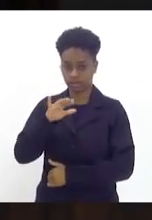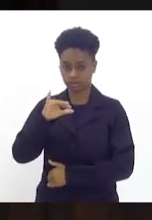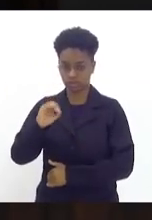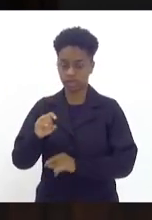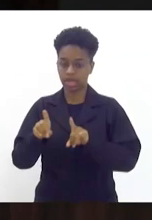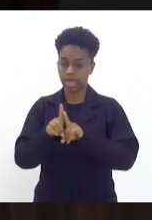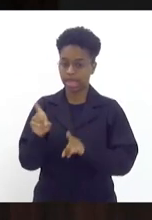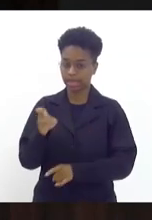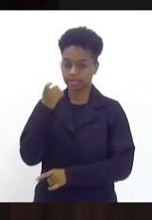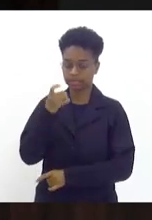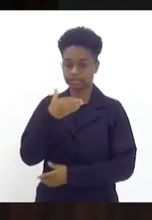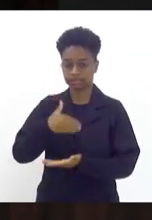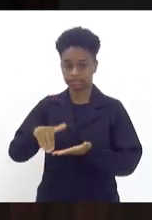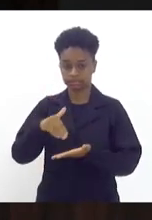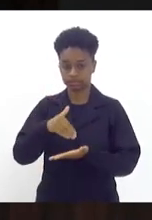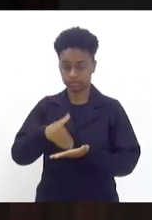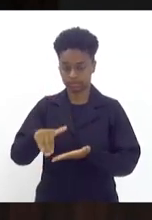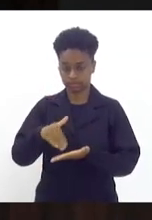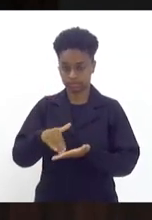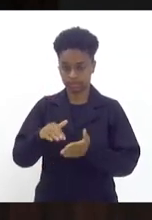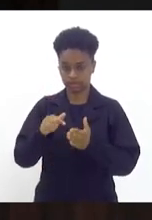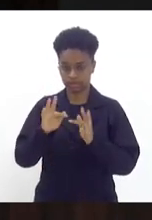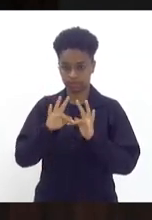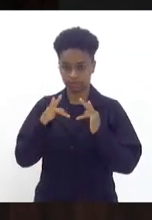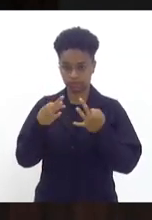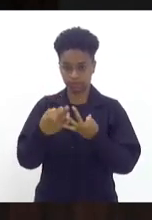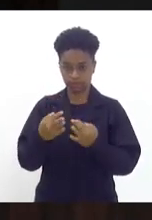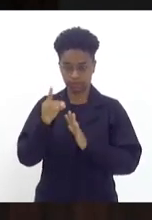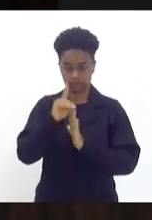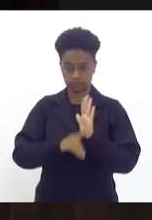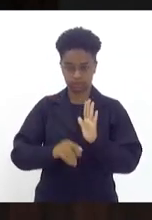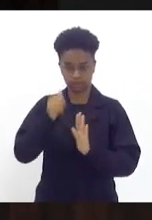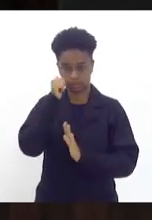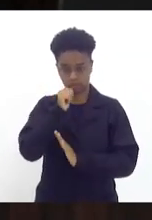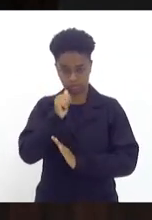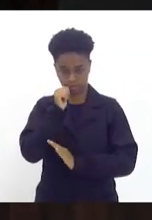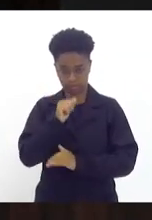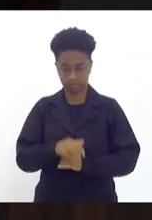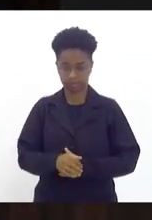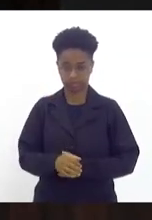Família do Ministério da Mulher, da Família e dos Direitos Humanos.